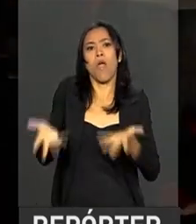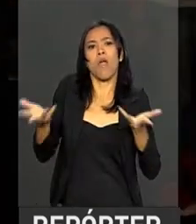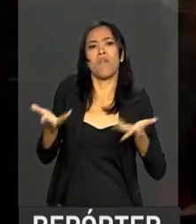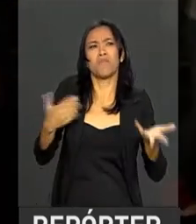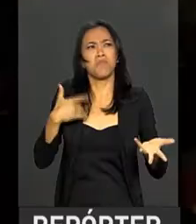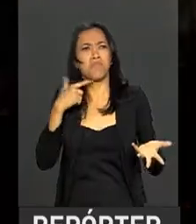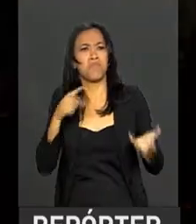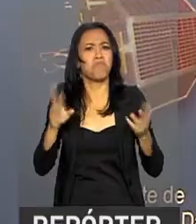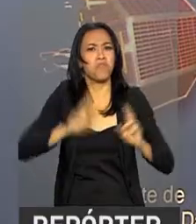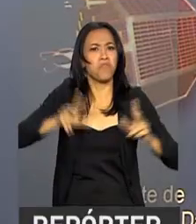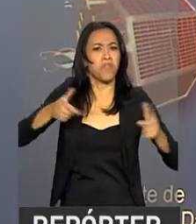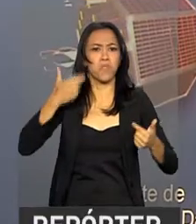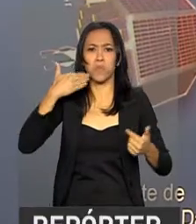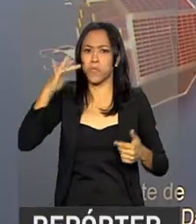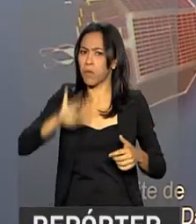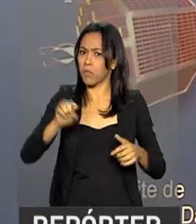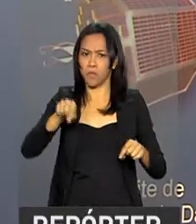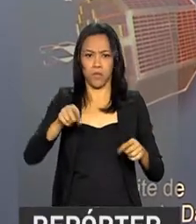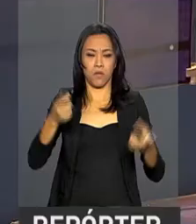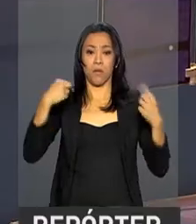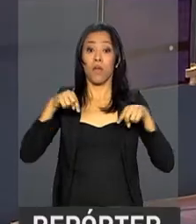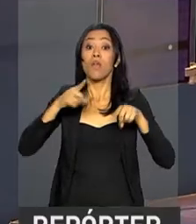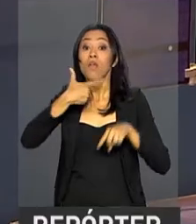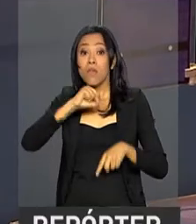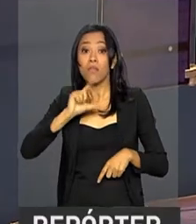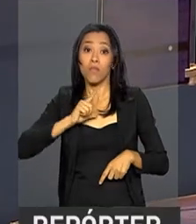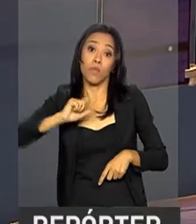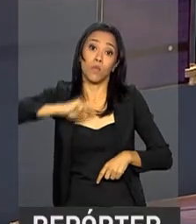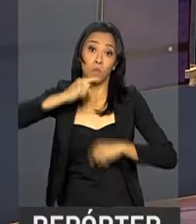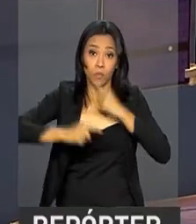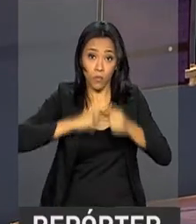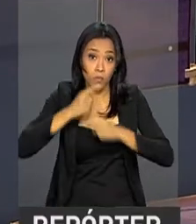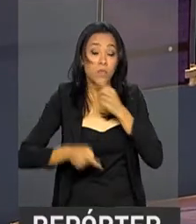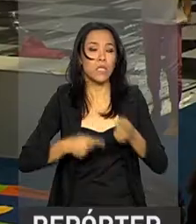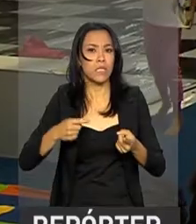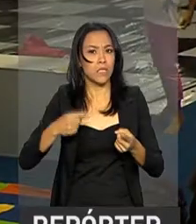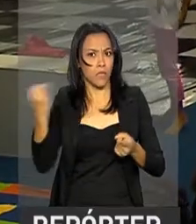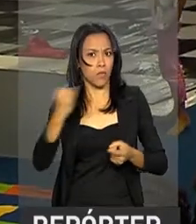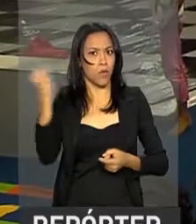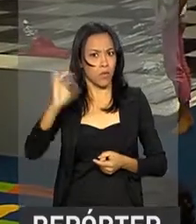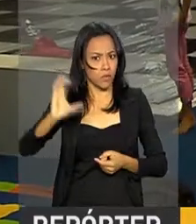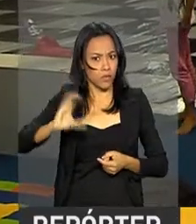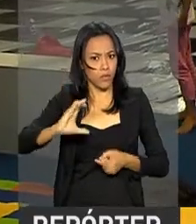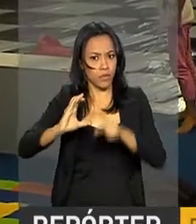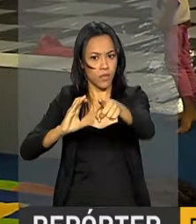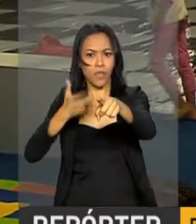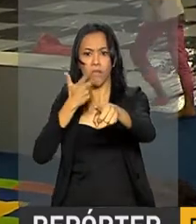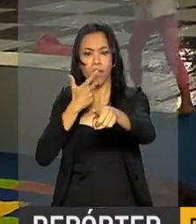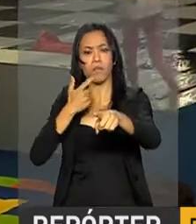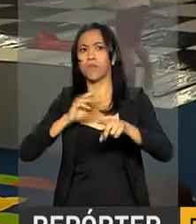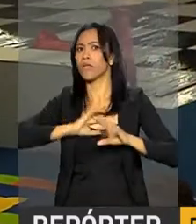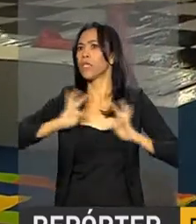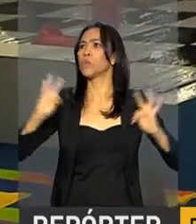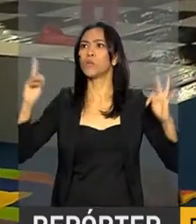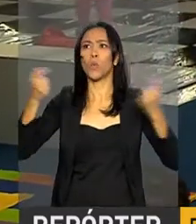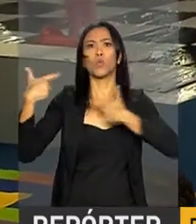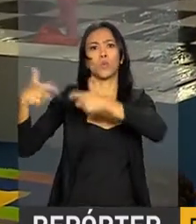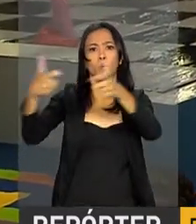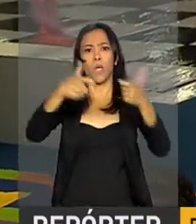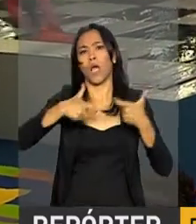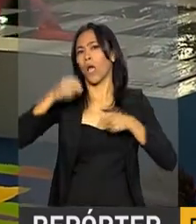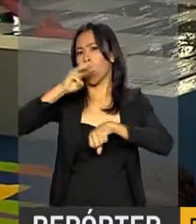Eu não sabia disso. E para quem tem dúvidas sobre a importância da ciência... A ciência tá em todo lugar, né? Tudo,